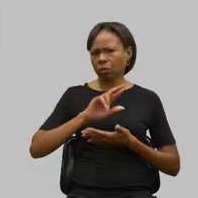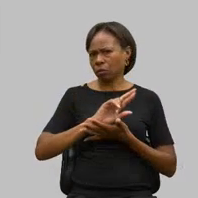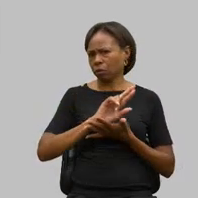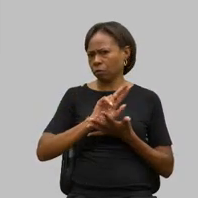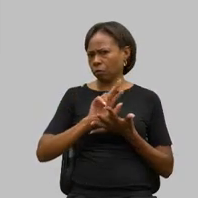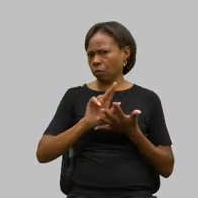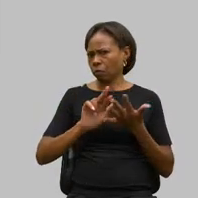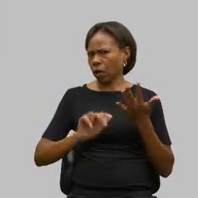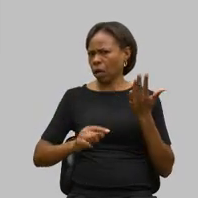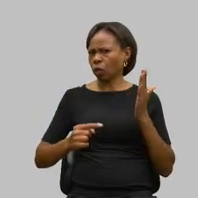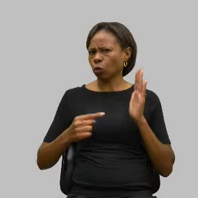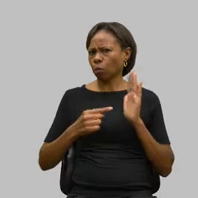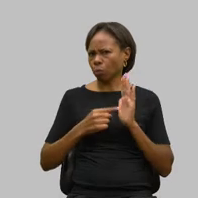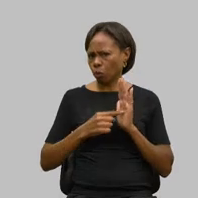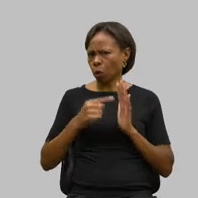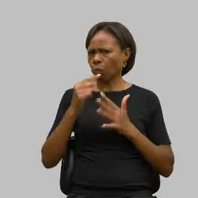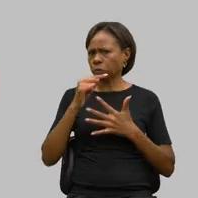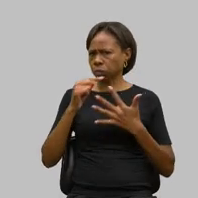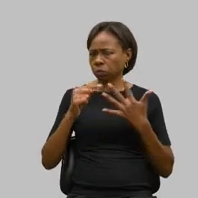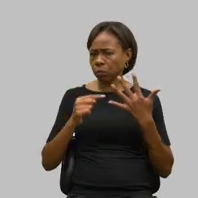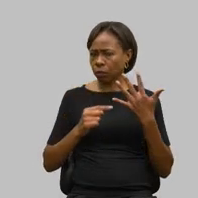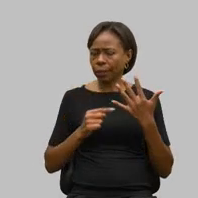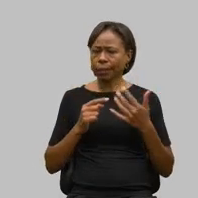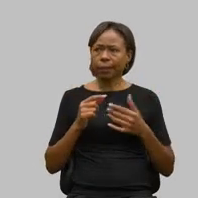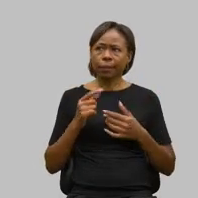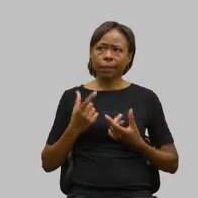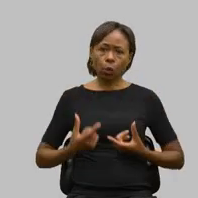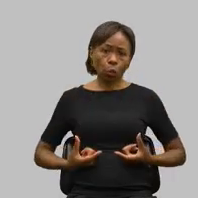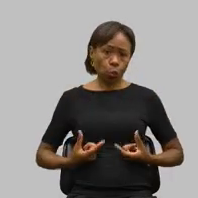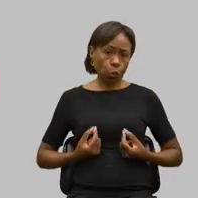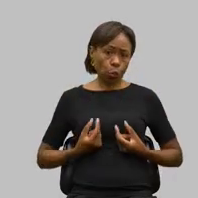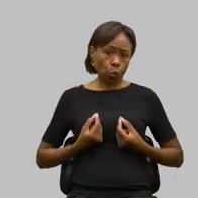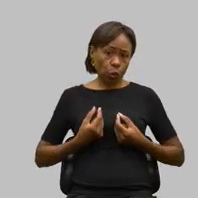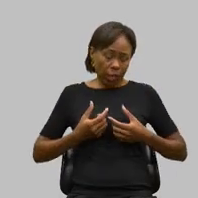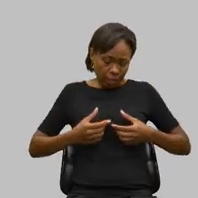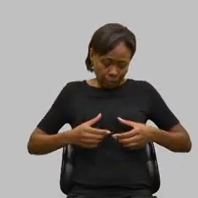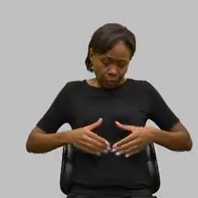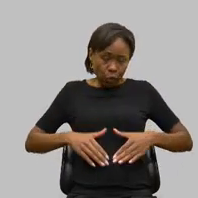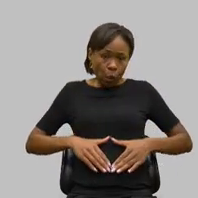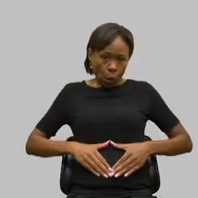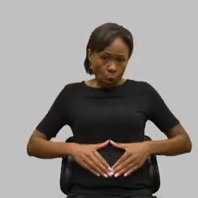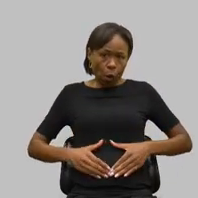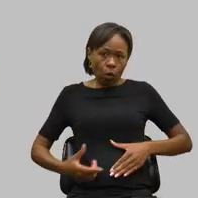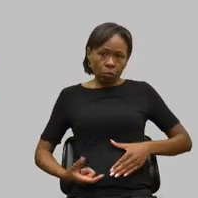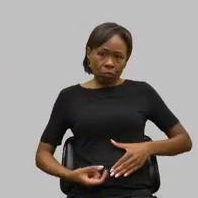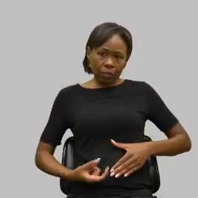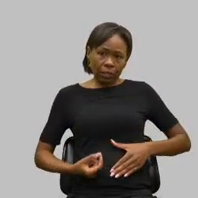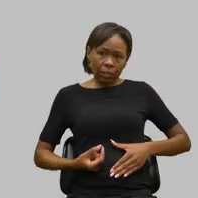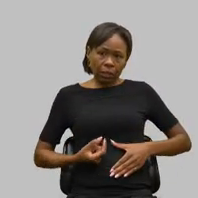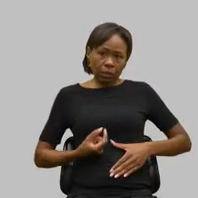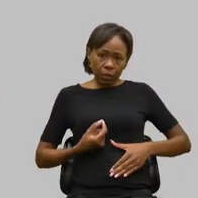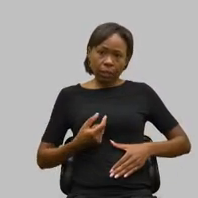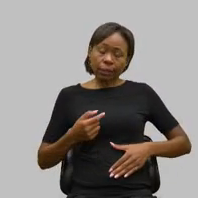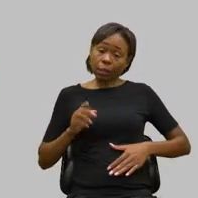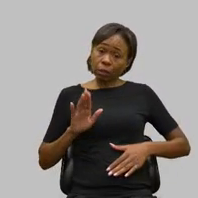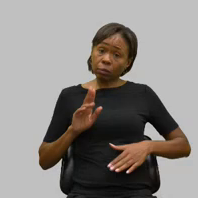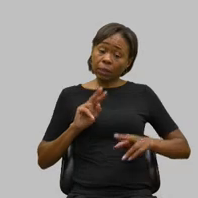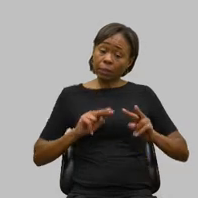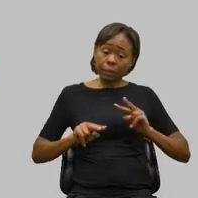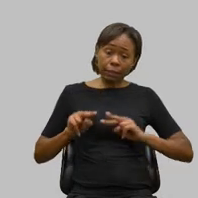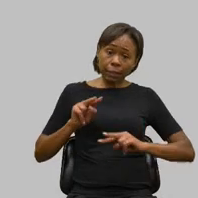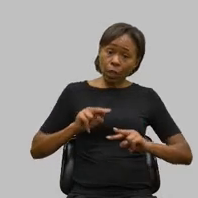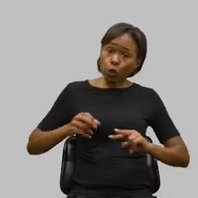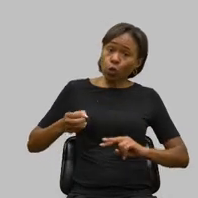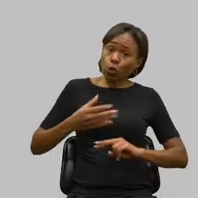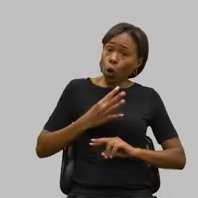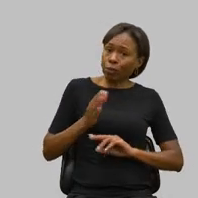o câncer de colo uterino, por exemplo, nós estamos tentando trazer uma nova tecnologia de análise, nós temos que